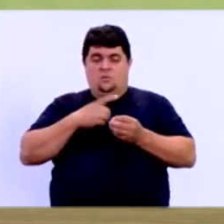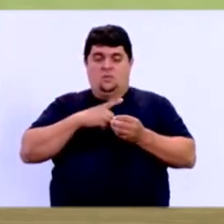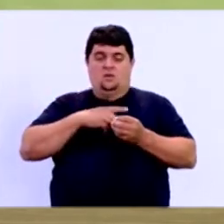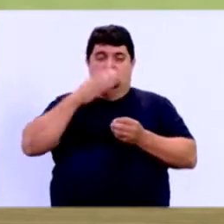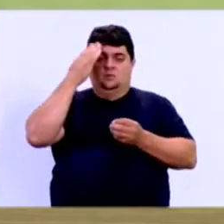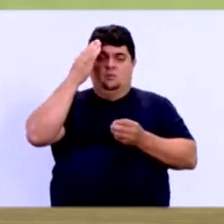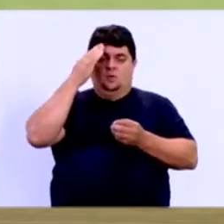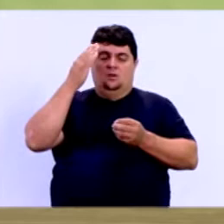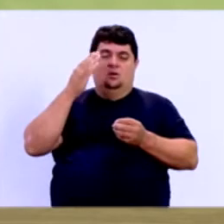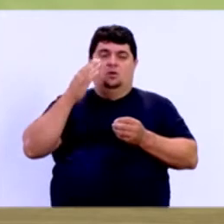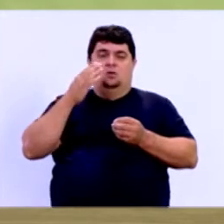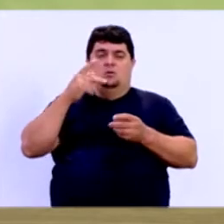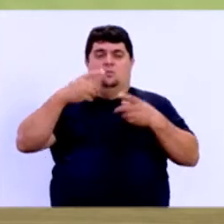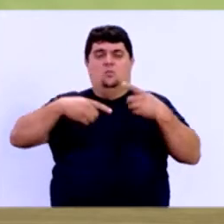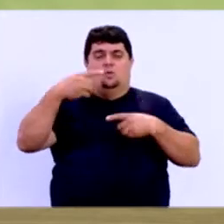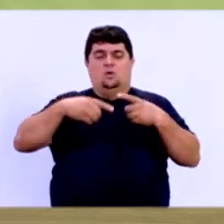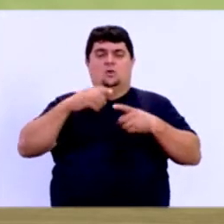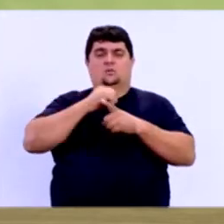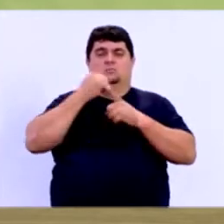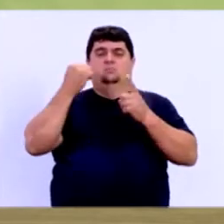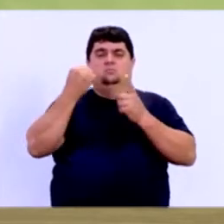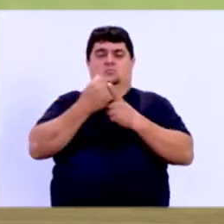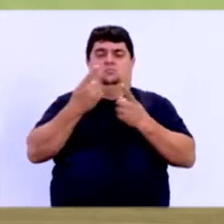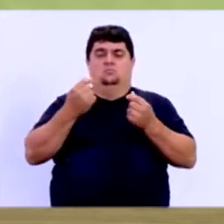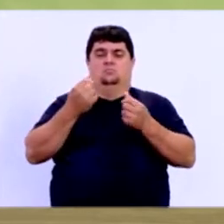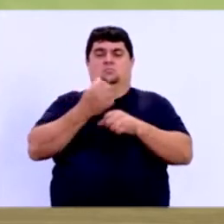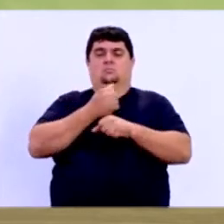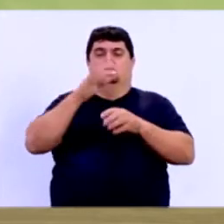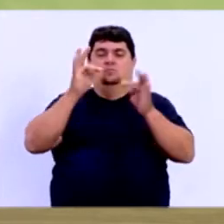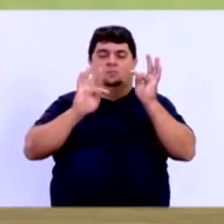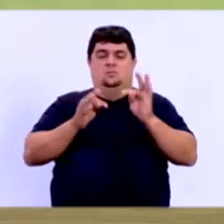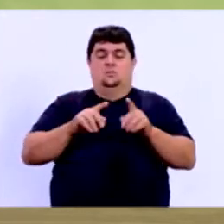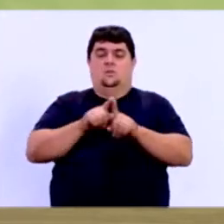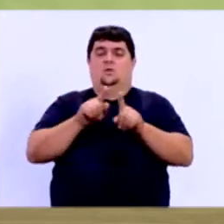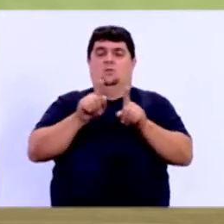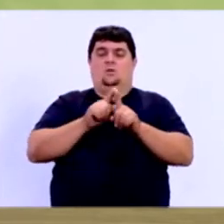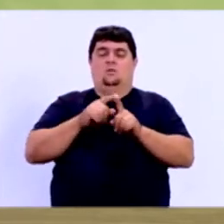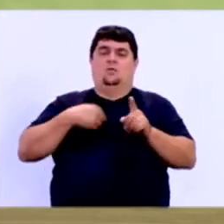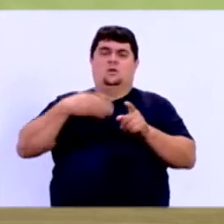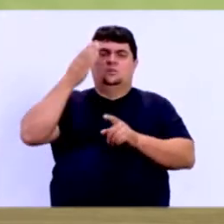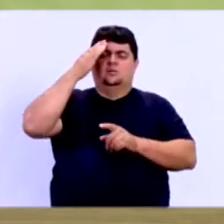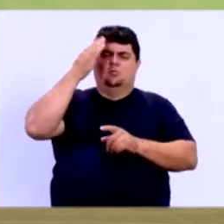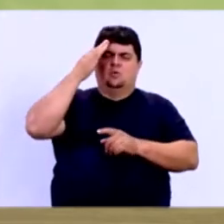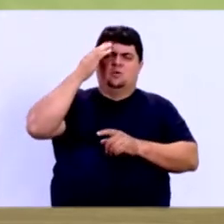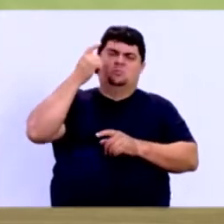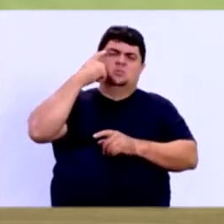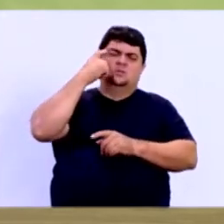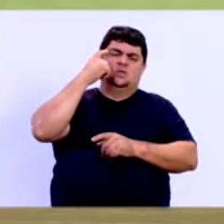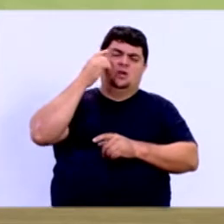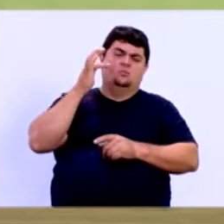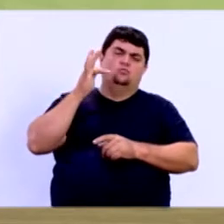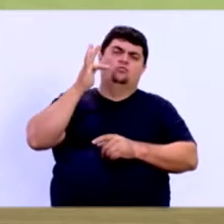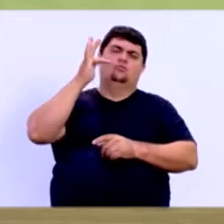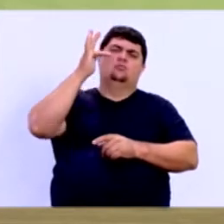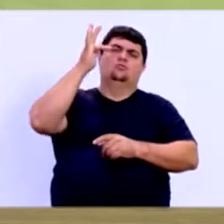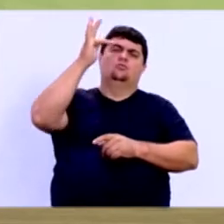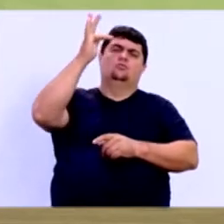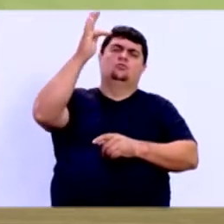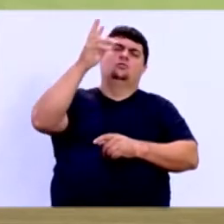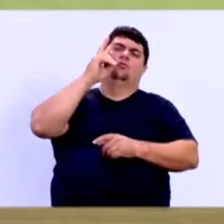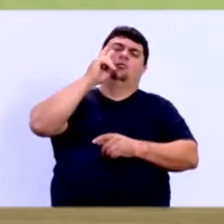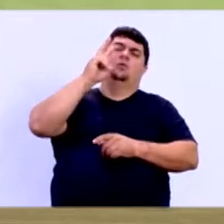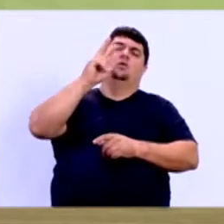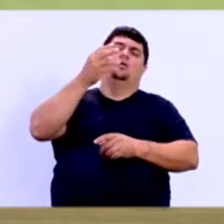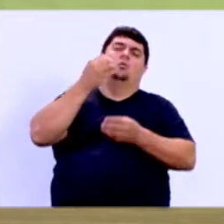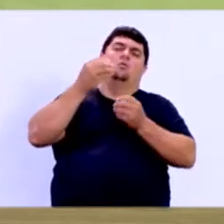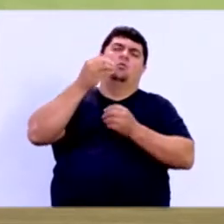político, econômico, social e tecnológico. Eles vão prospectar, vão tentar enxergar um pouquinho além, para tentar projetar